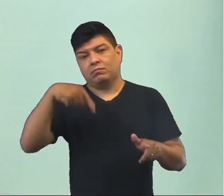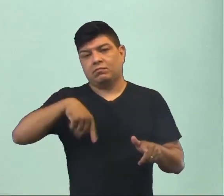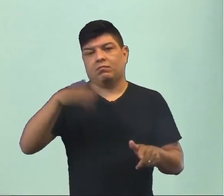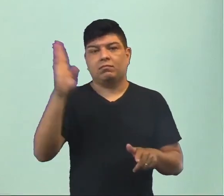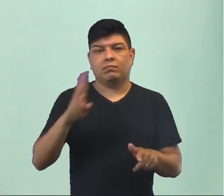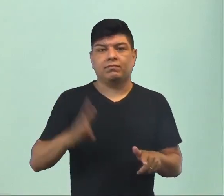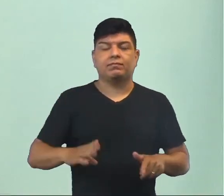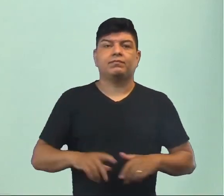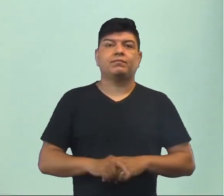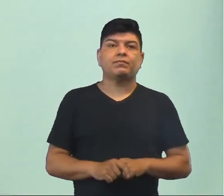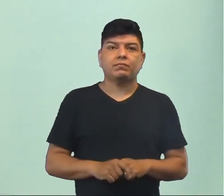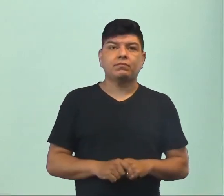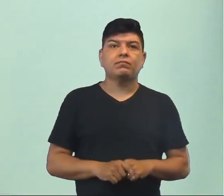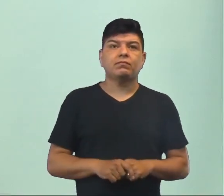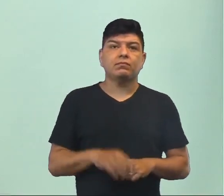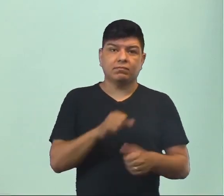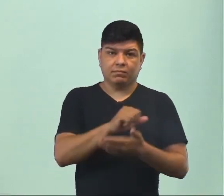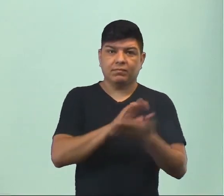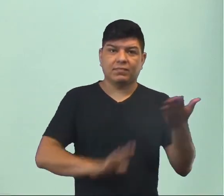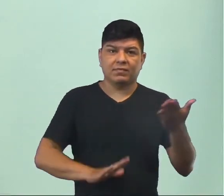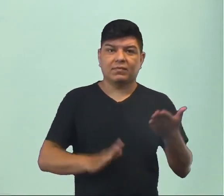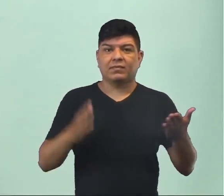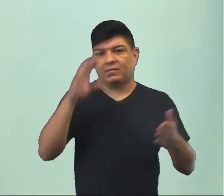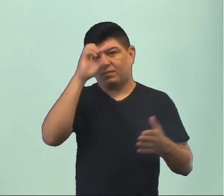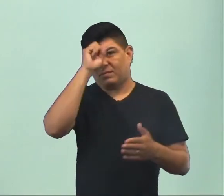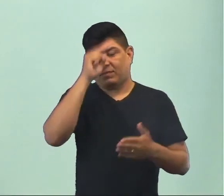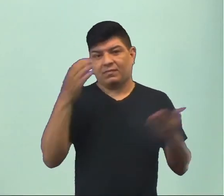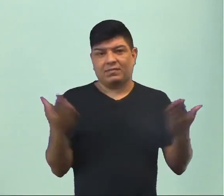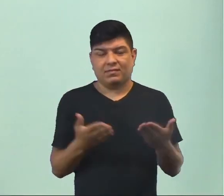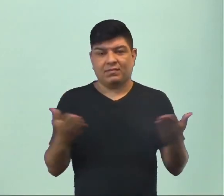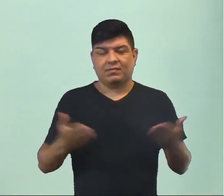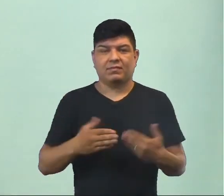Brasil. Vamos exercitar o que aprendemos na aula de hoje?